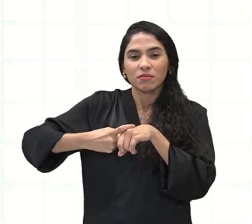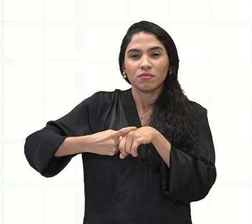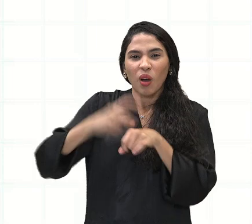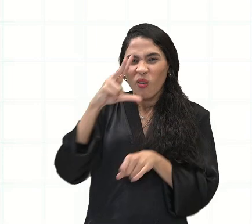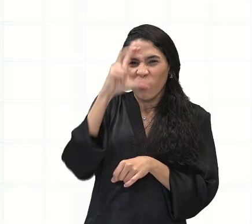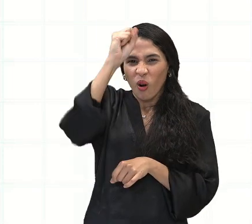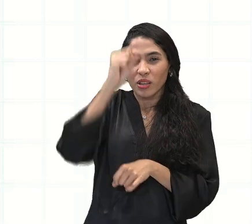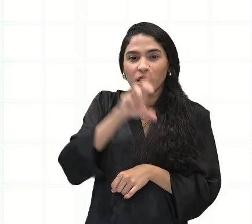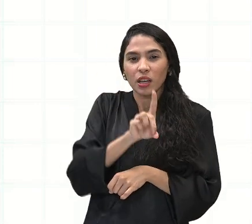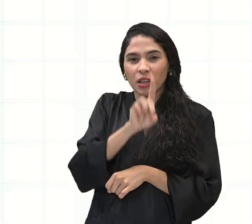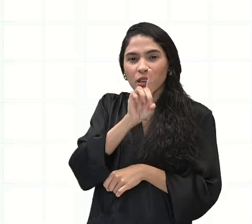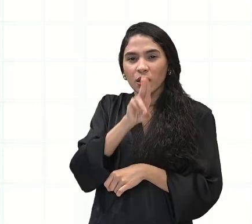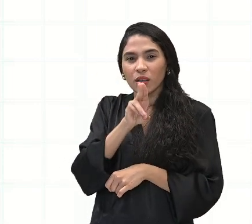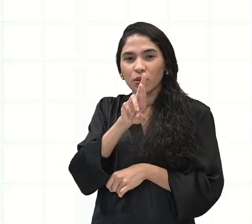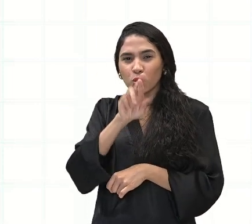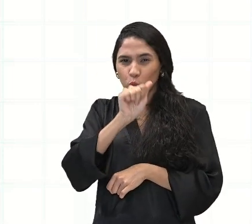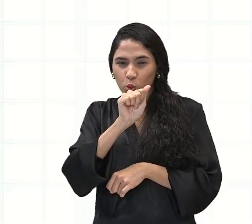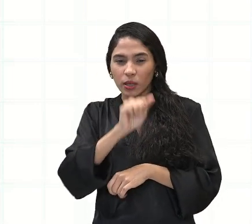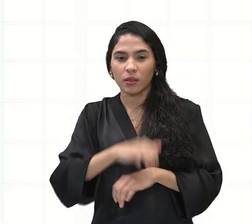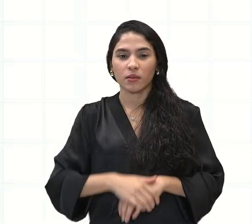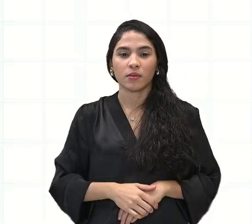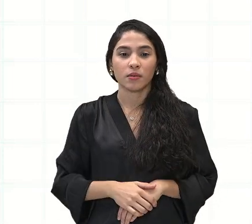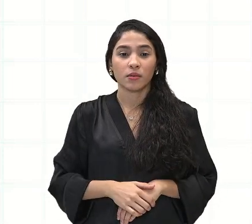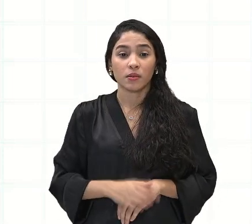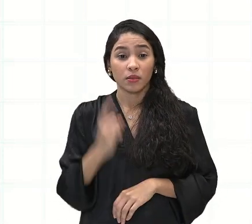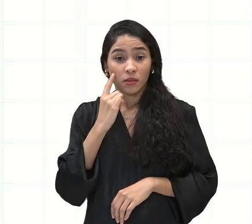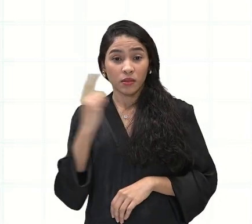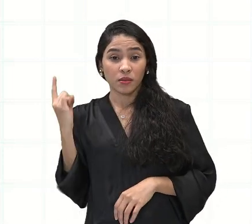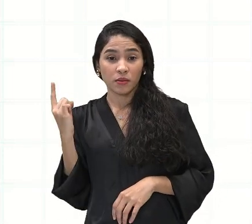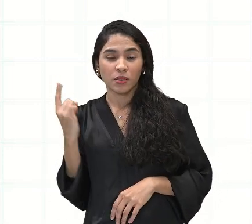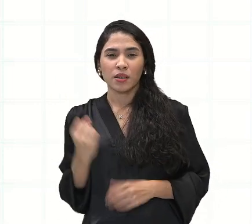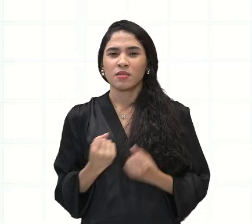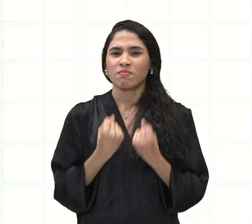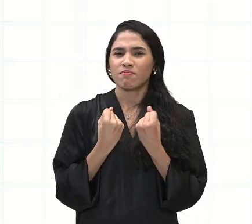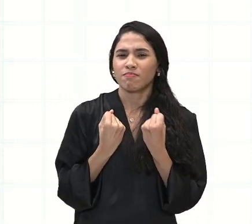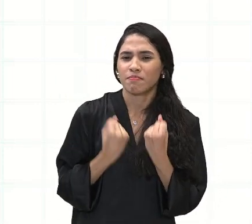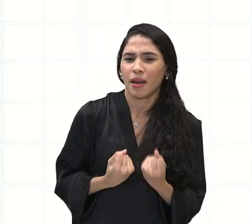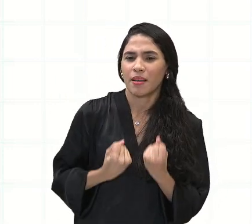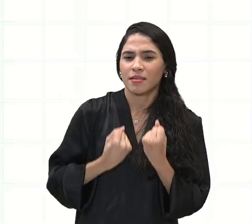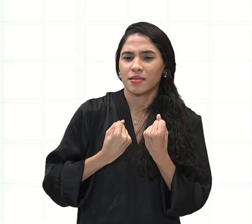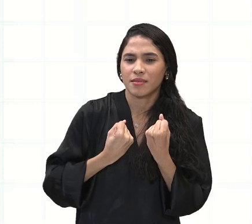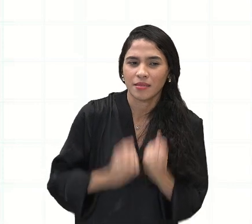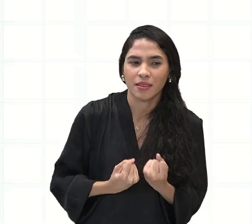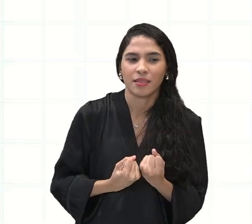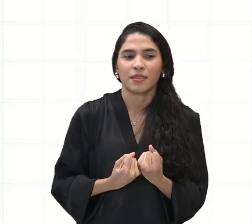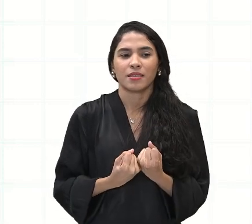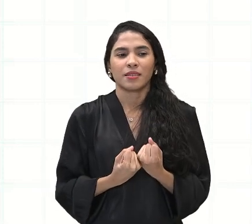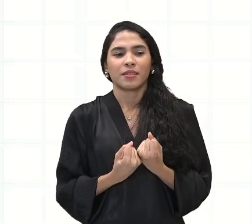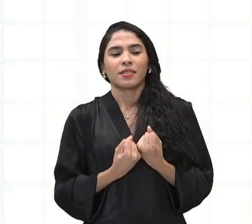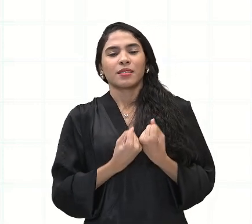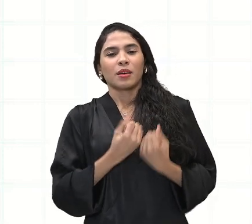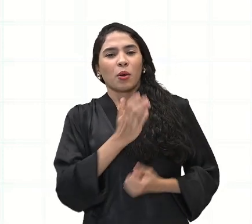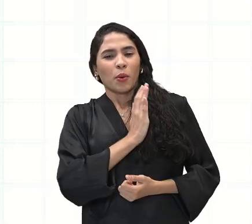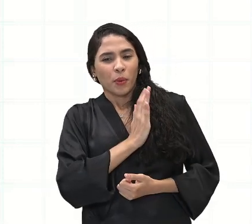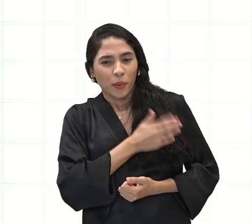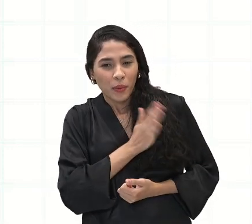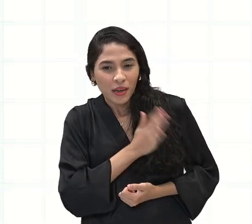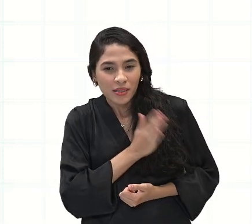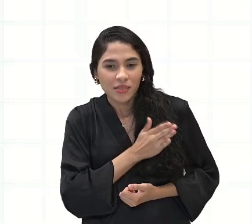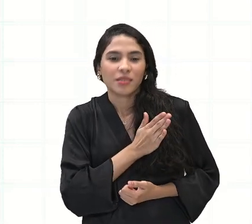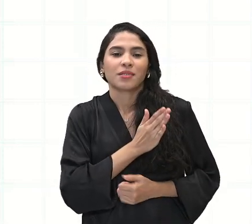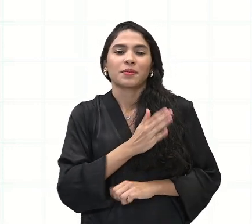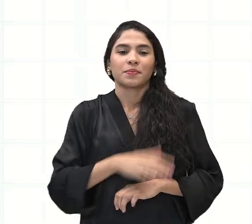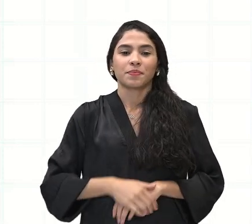nosso poema diz: ó quanto me pesa este coração, que é de pedra. Olha só como a gente tem